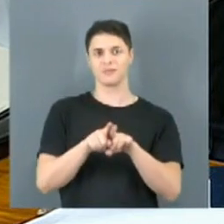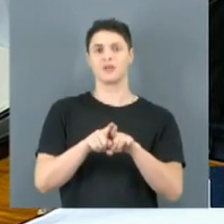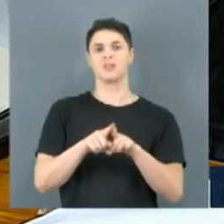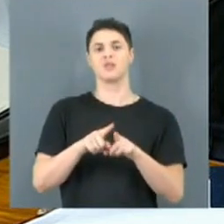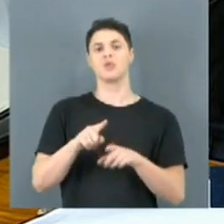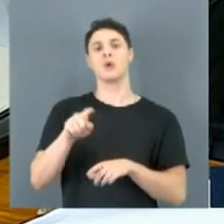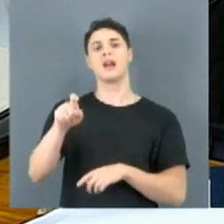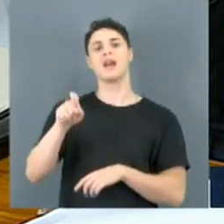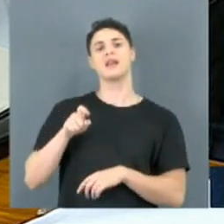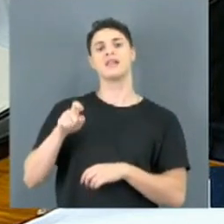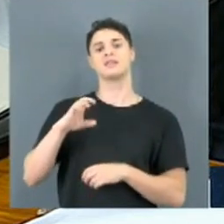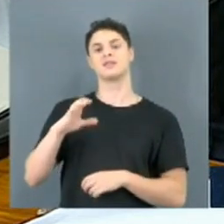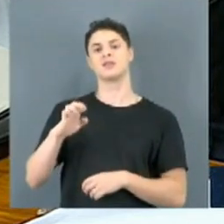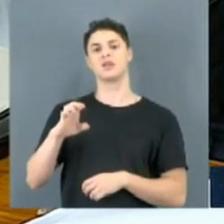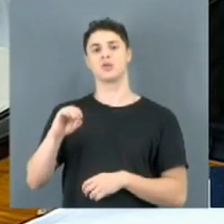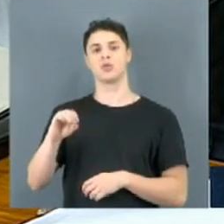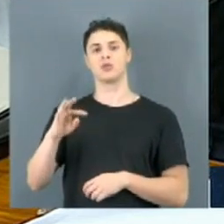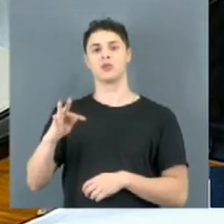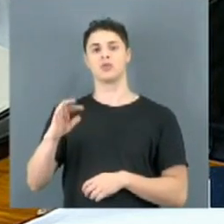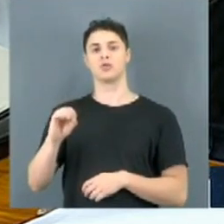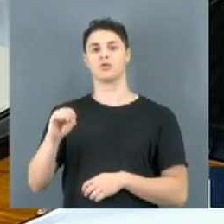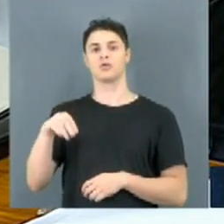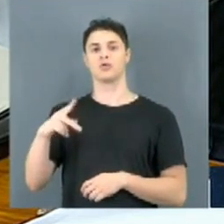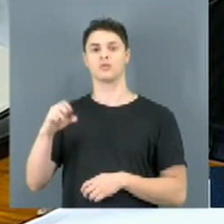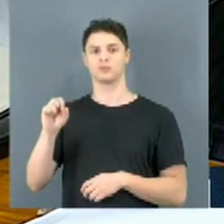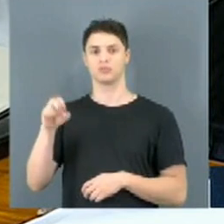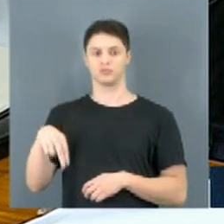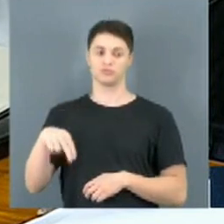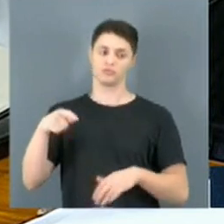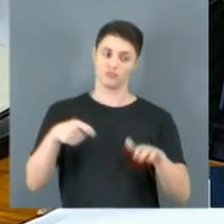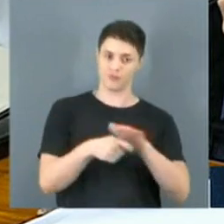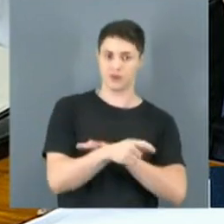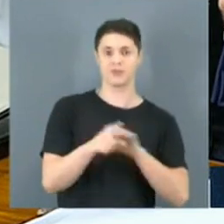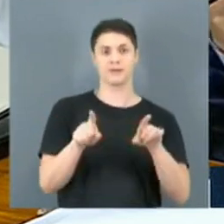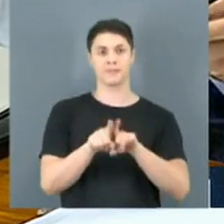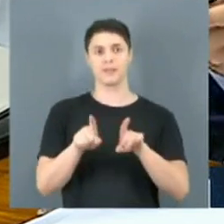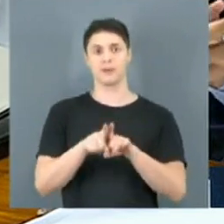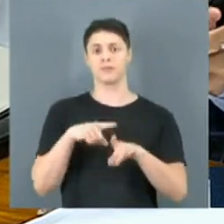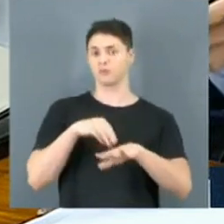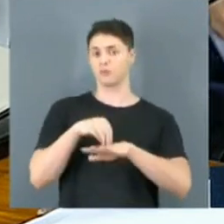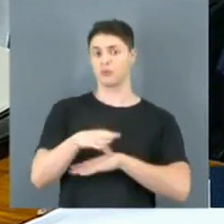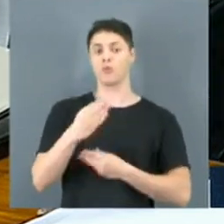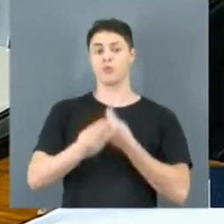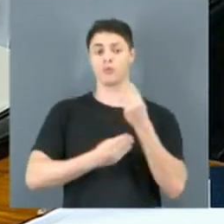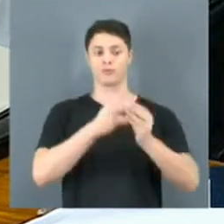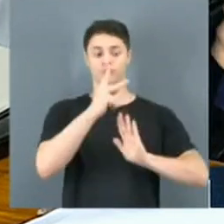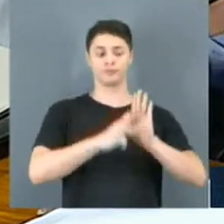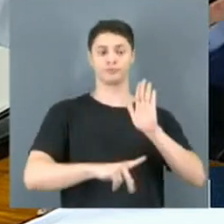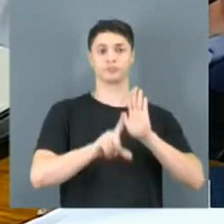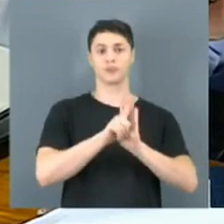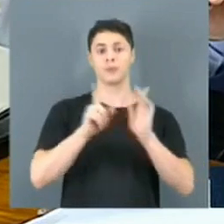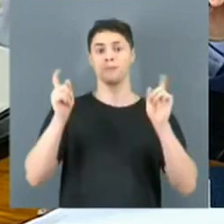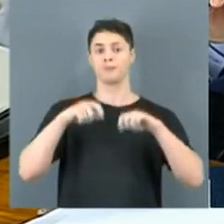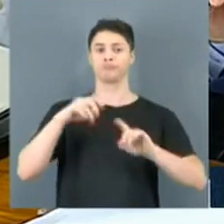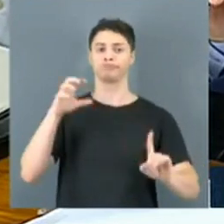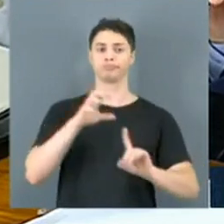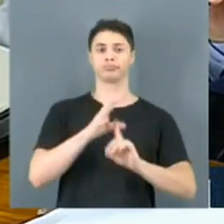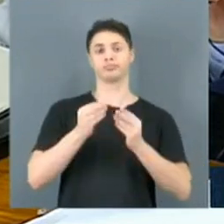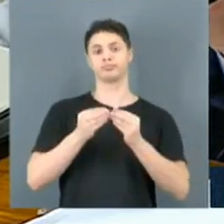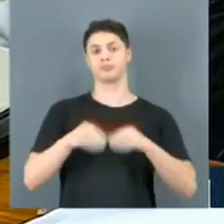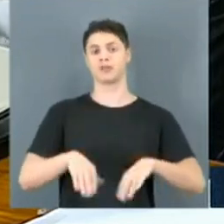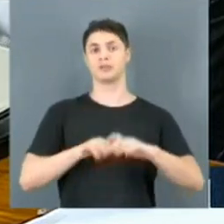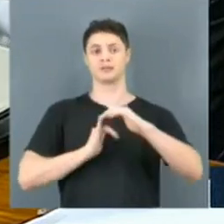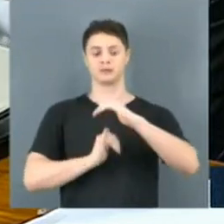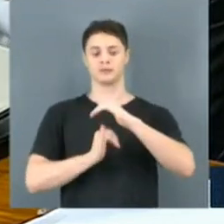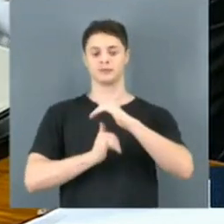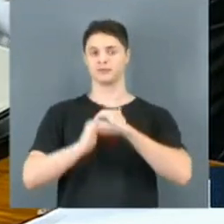o Tom Gloser. E eu estou aqui para compartilhar um pouco de como o projeto de lei pode impactar e prejudicar startups brasileiras.